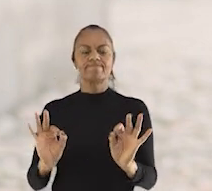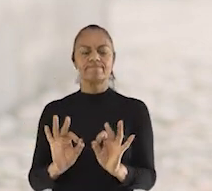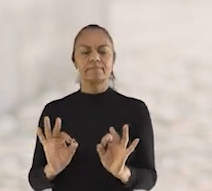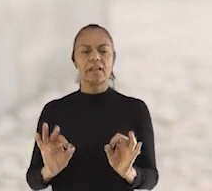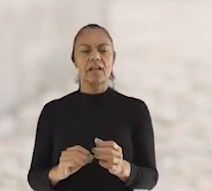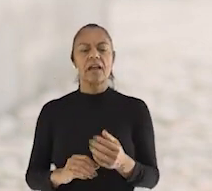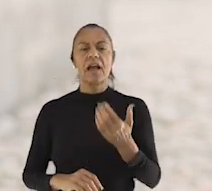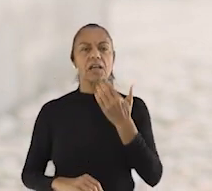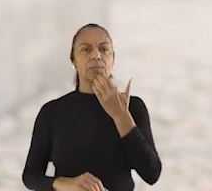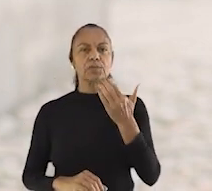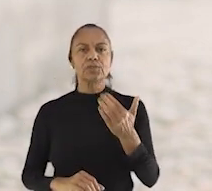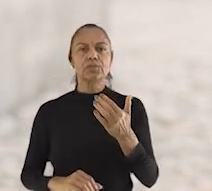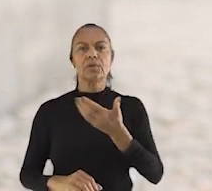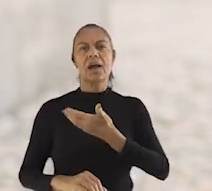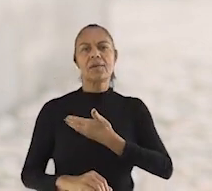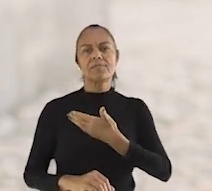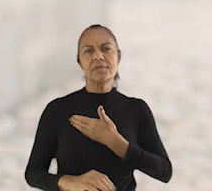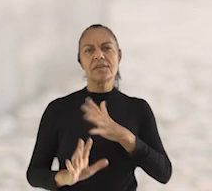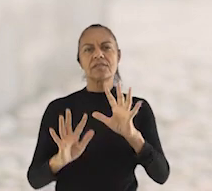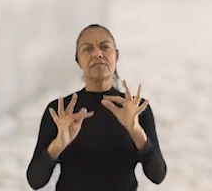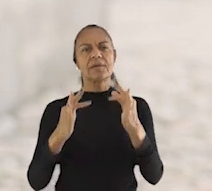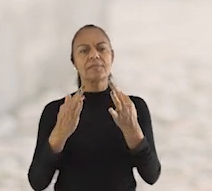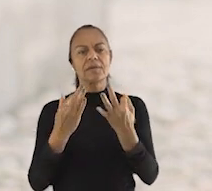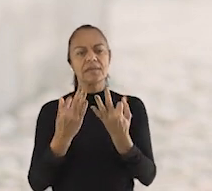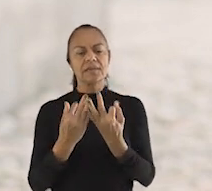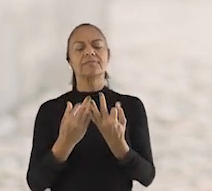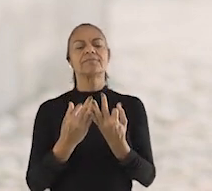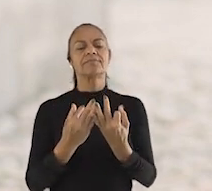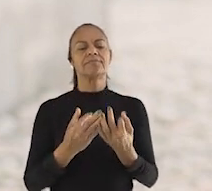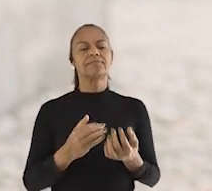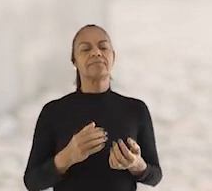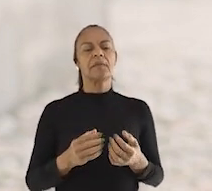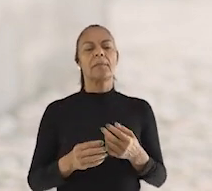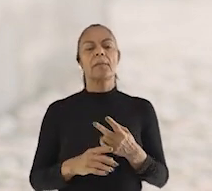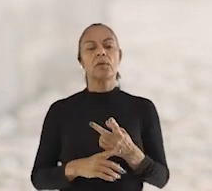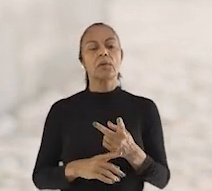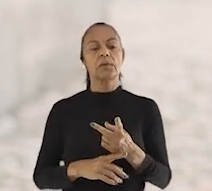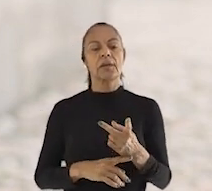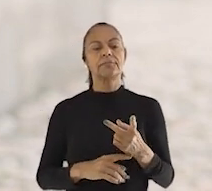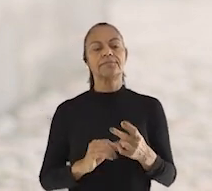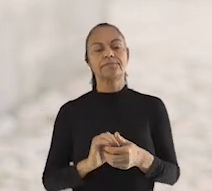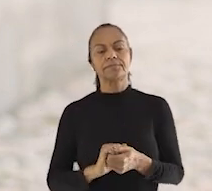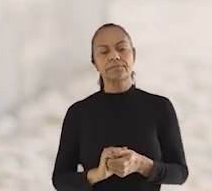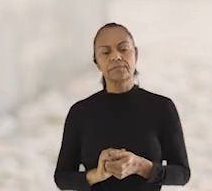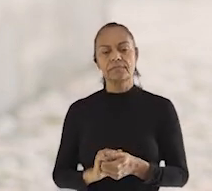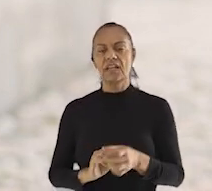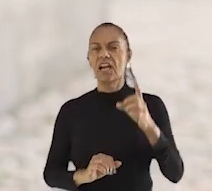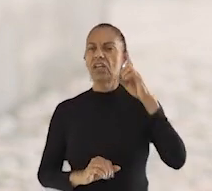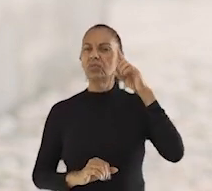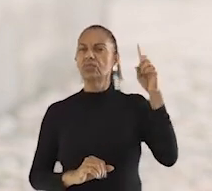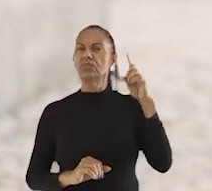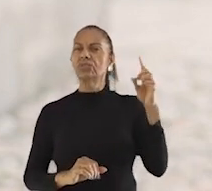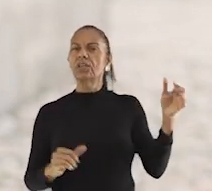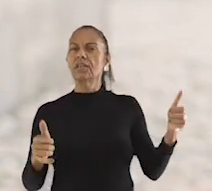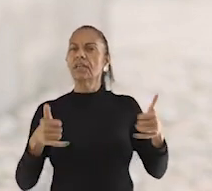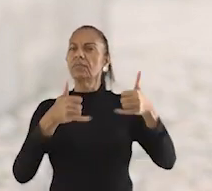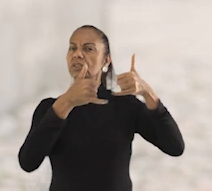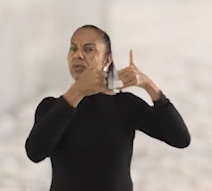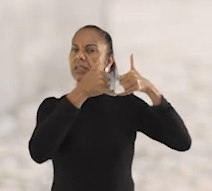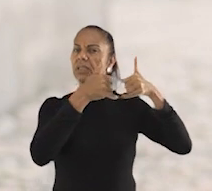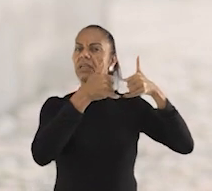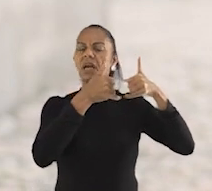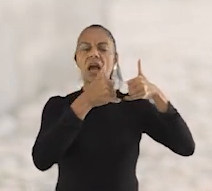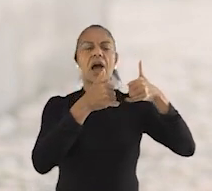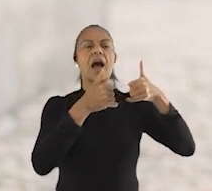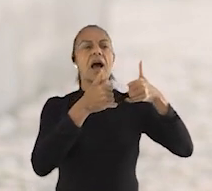Ele distribuiu o currículo por diversos lugares e pediu para amigos e familiares para também fazerem o mesmo.